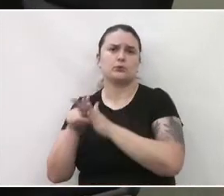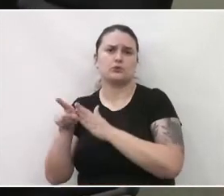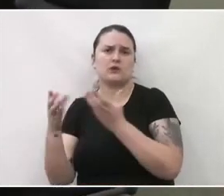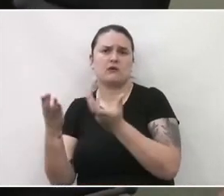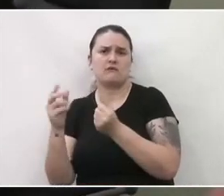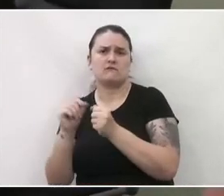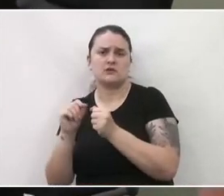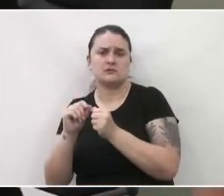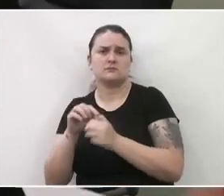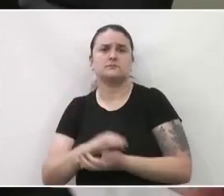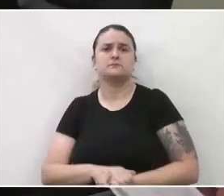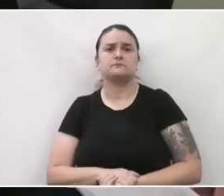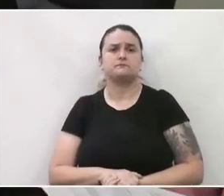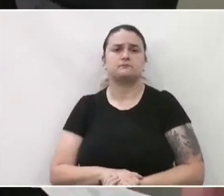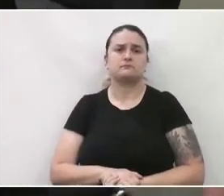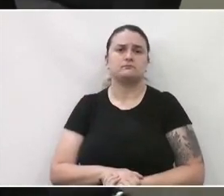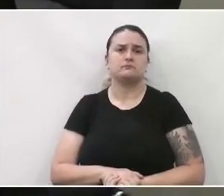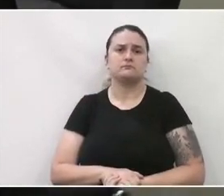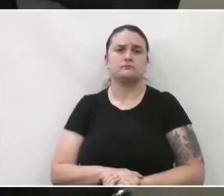feito.